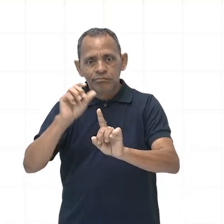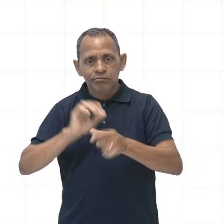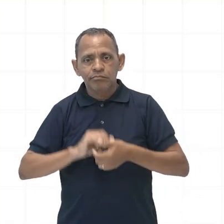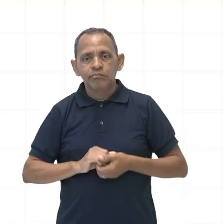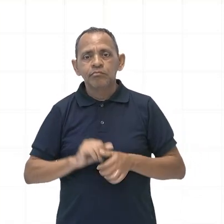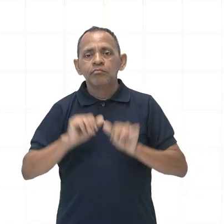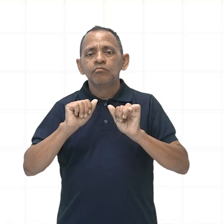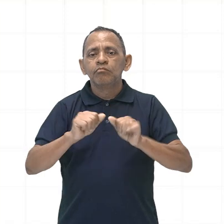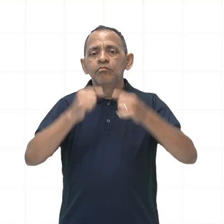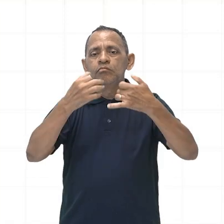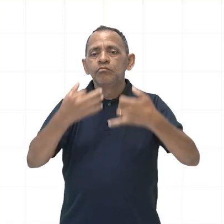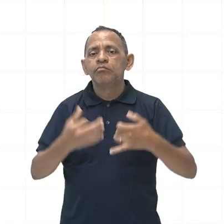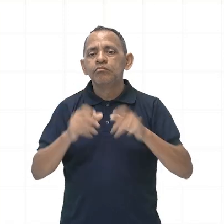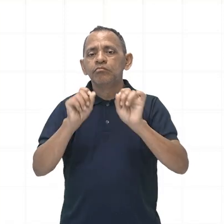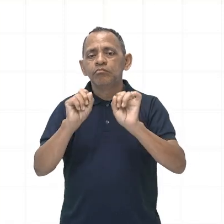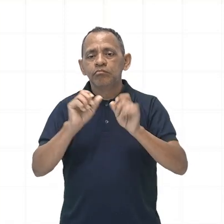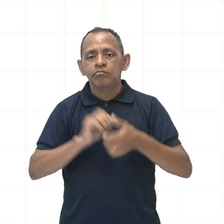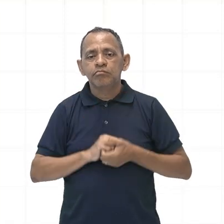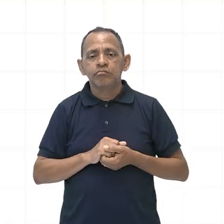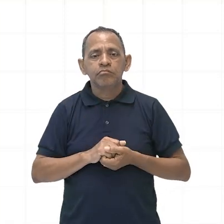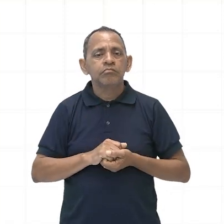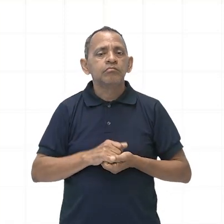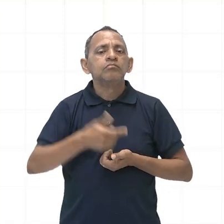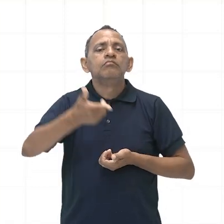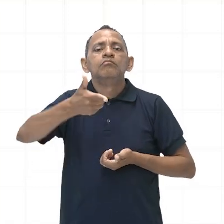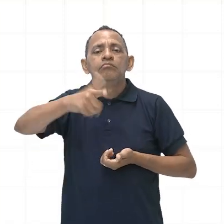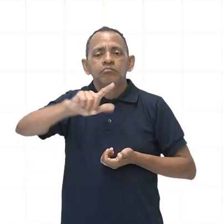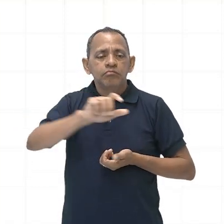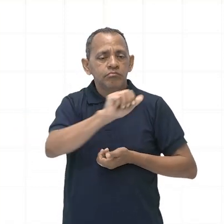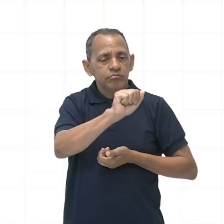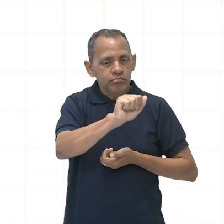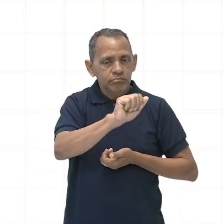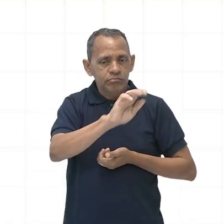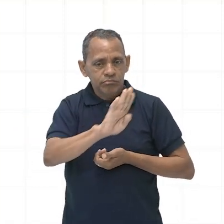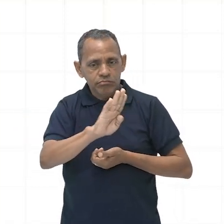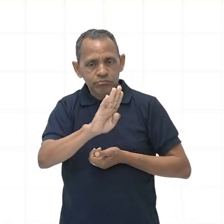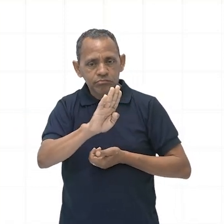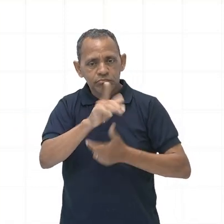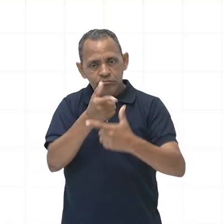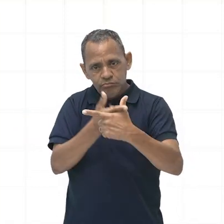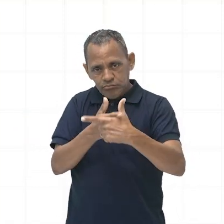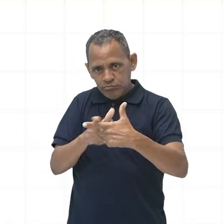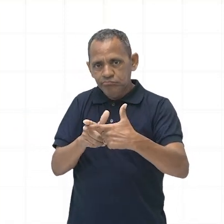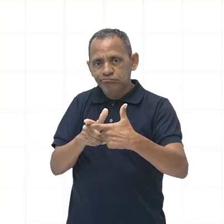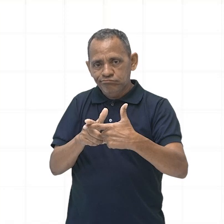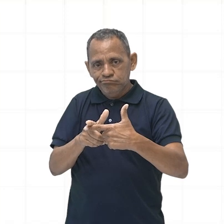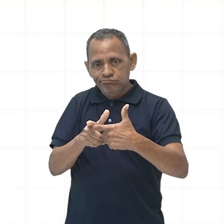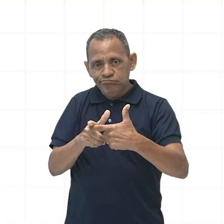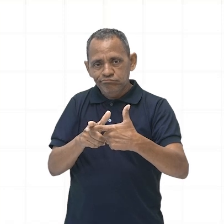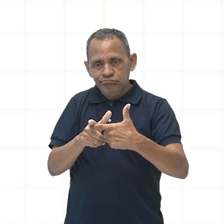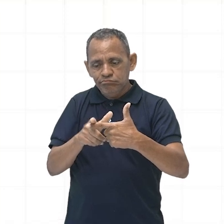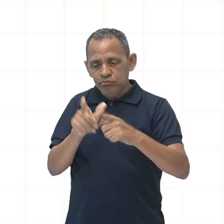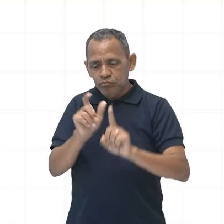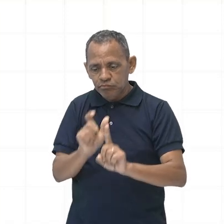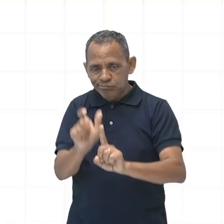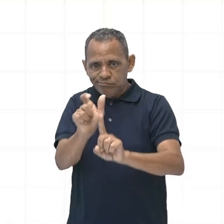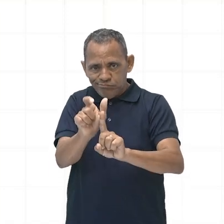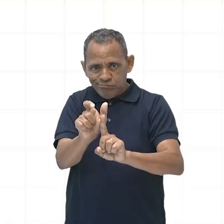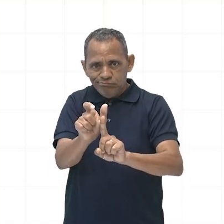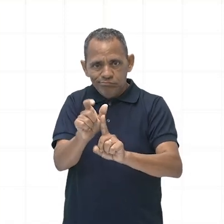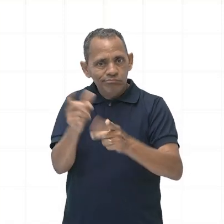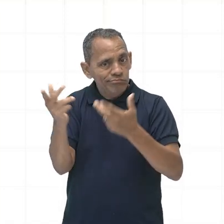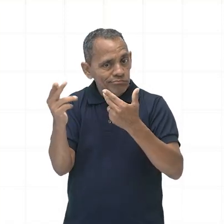pode reescrever aqui A e B divididos, né, com o mesmo